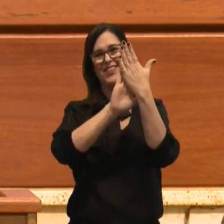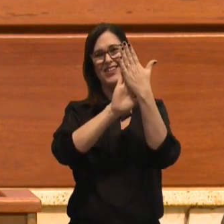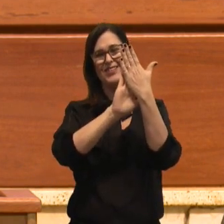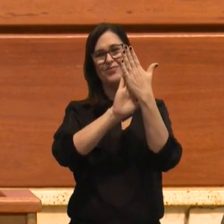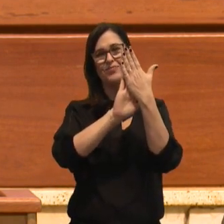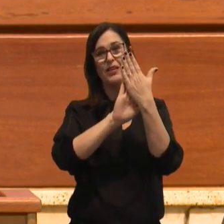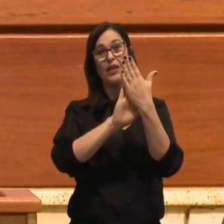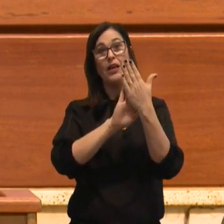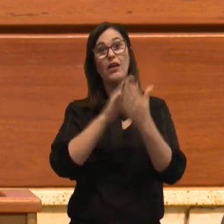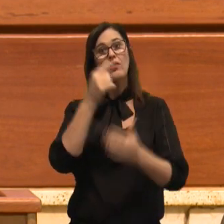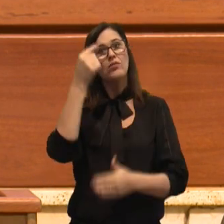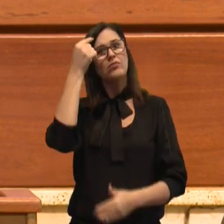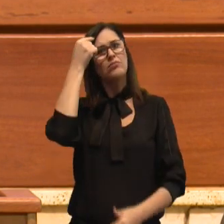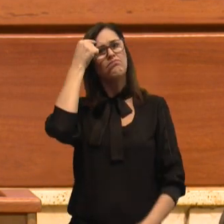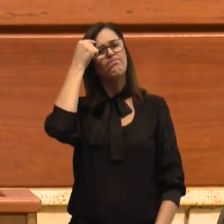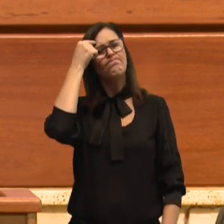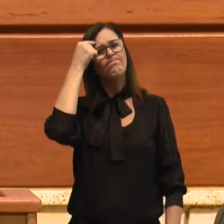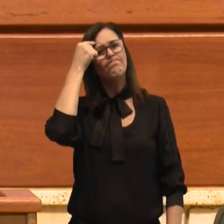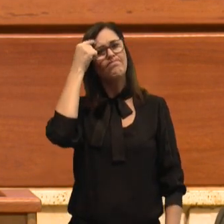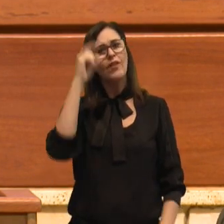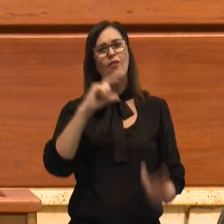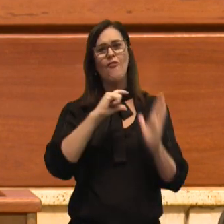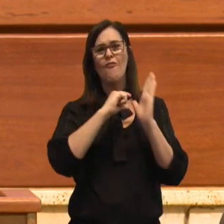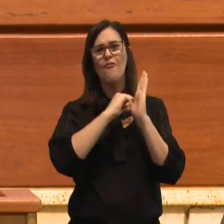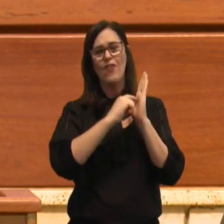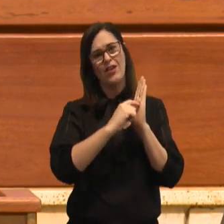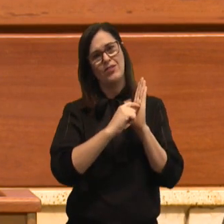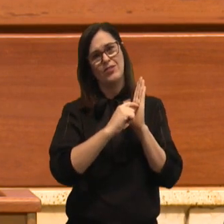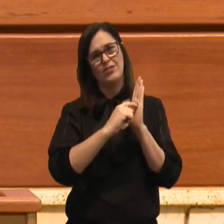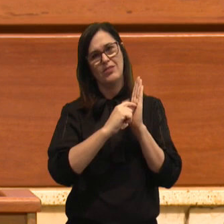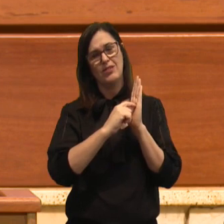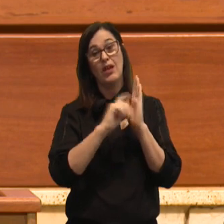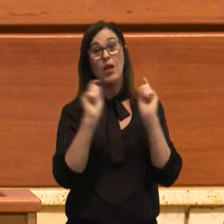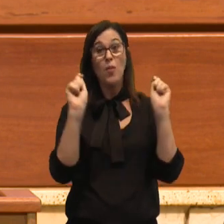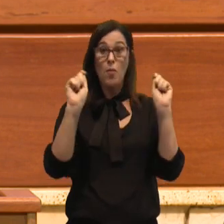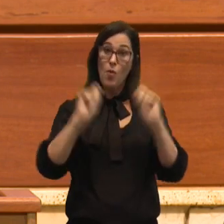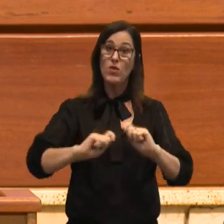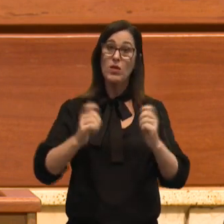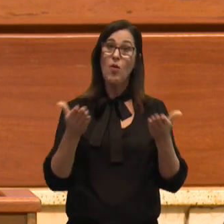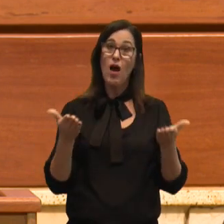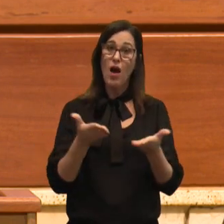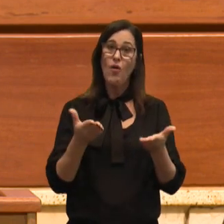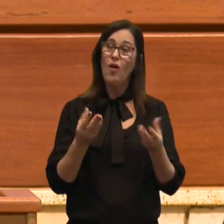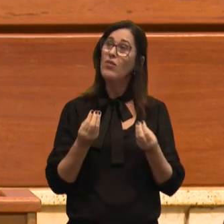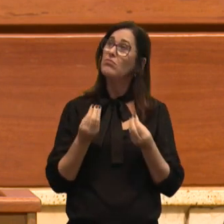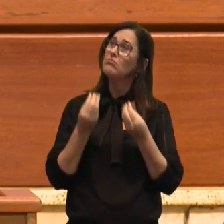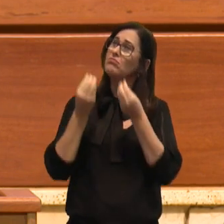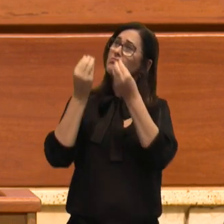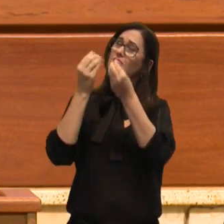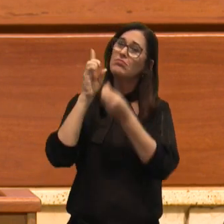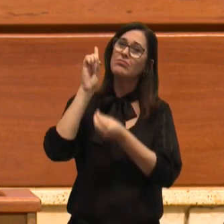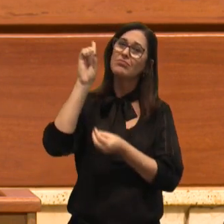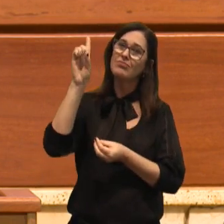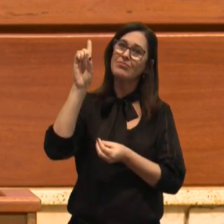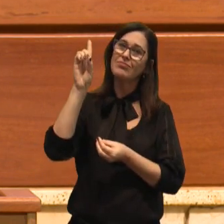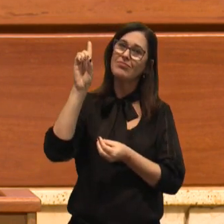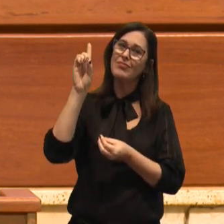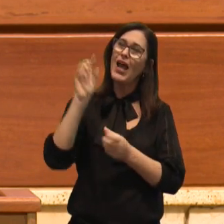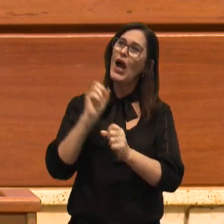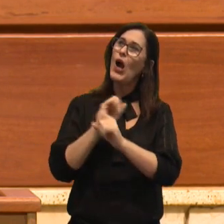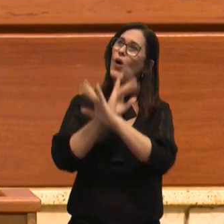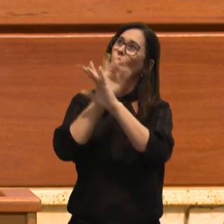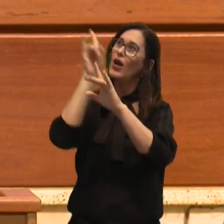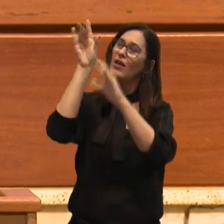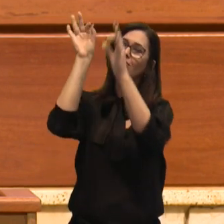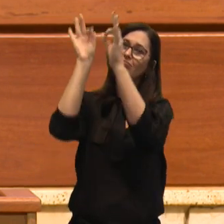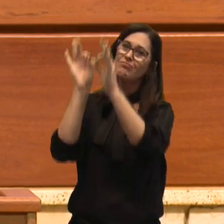faz pensar neste verso, e que possamos agora dedicar ao Senhor a glória que